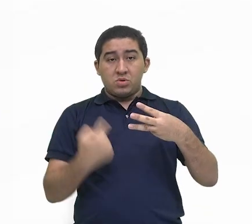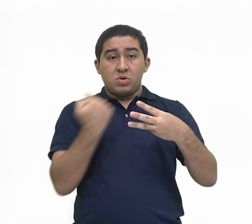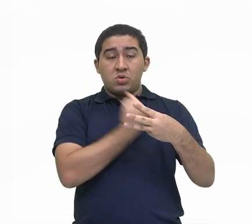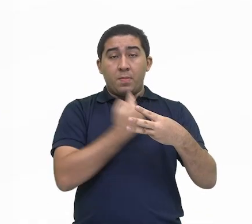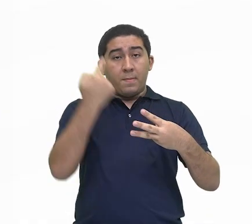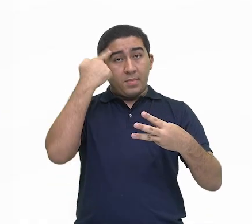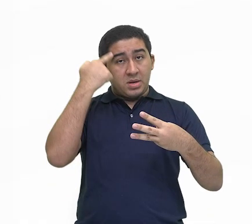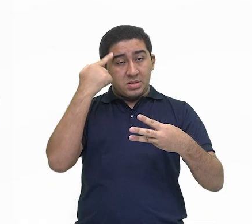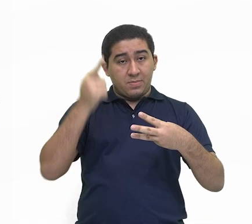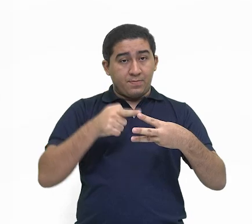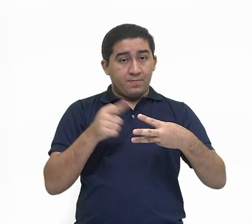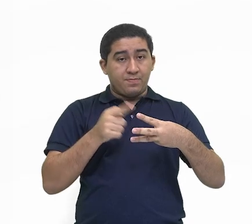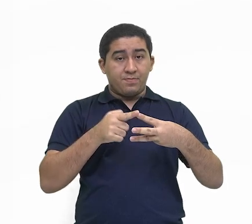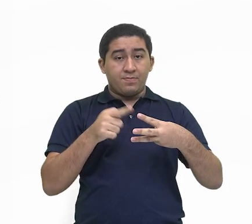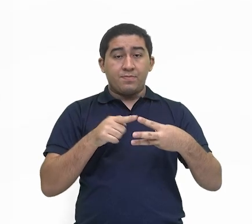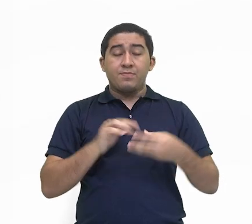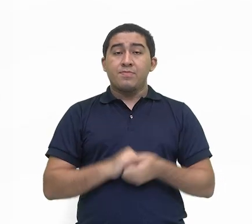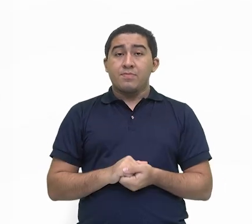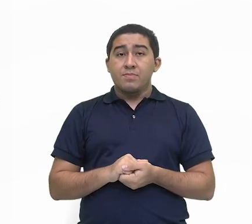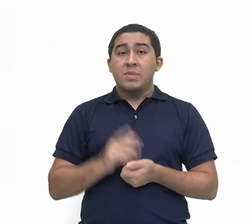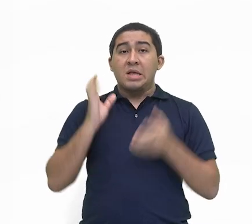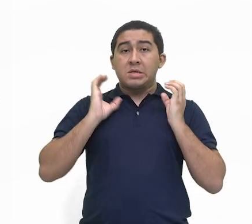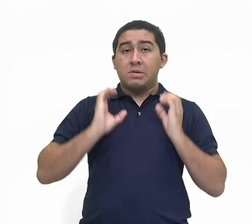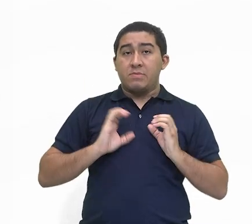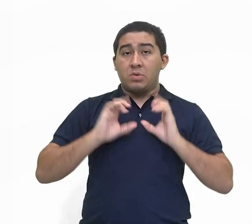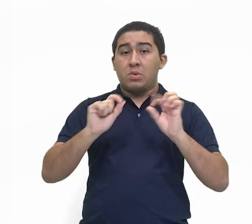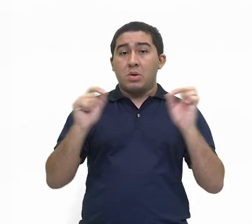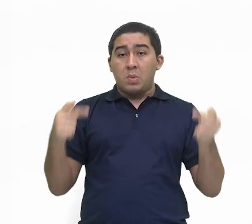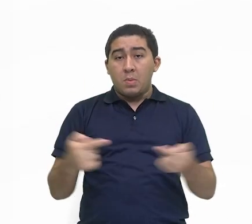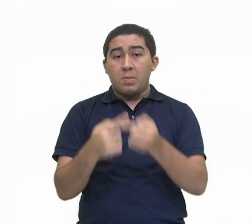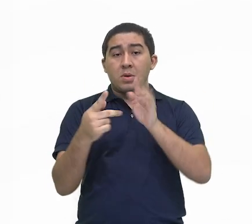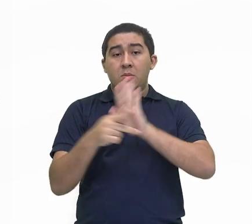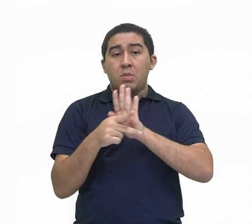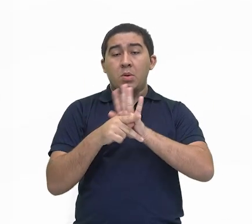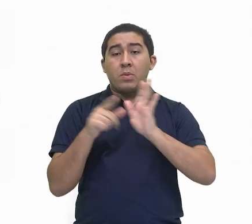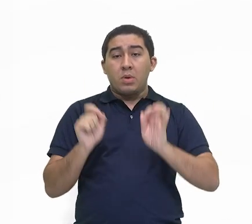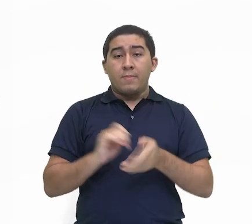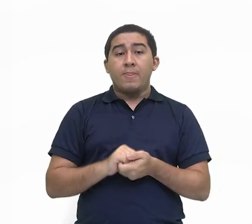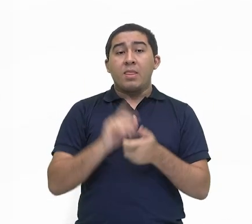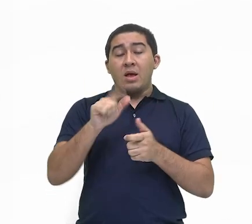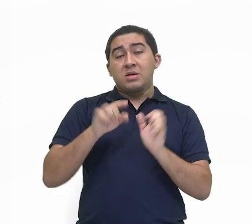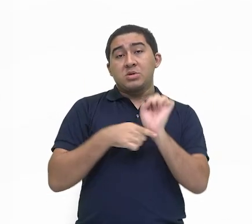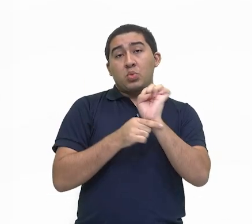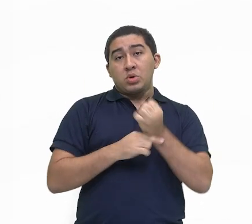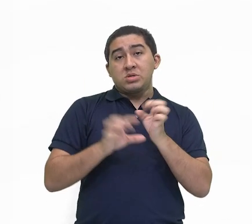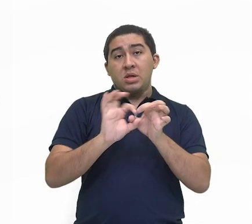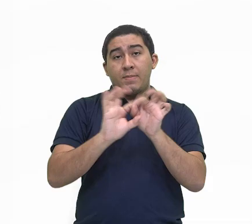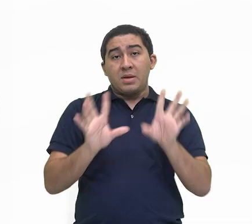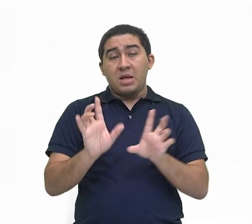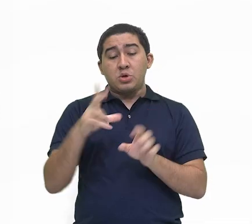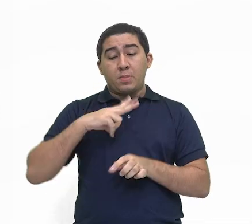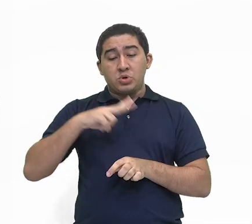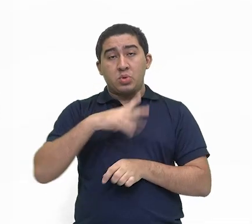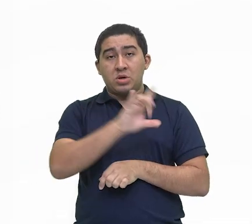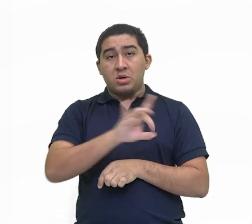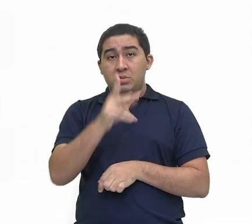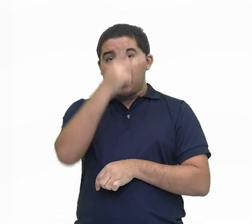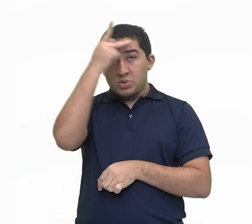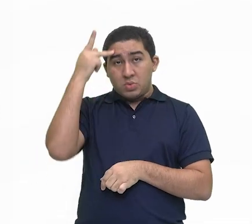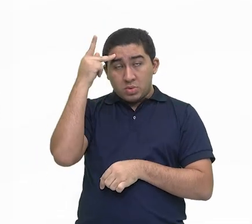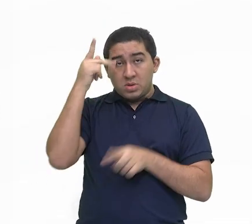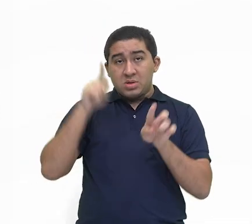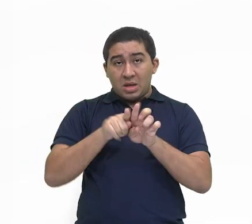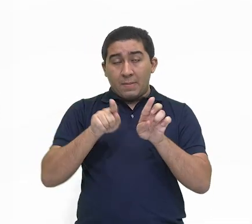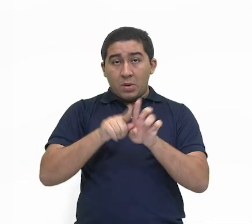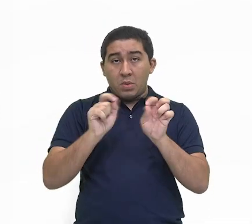Ó. Os direitos civis são aqueles que garantem a liberdade individual e a proteção contra